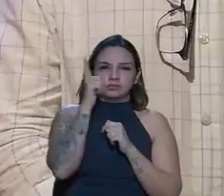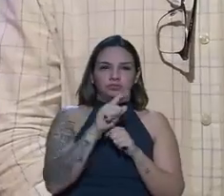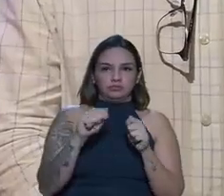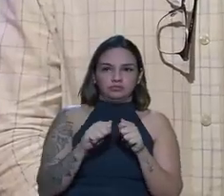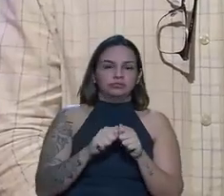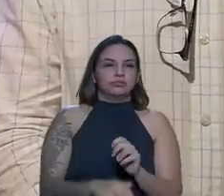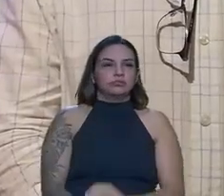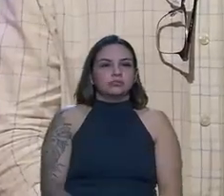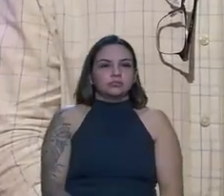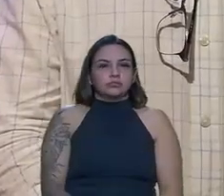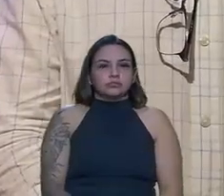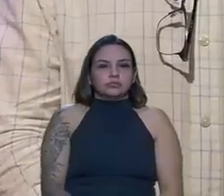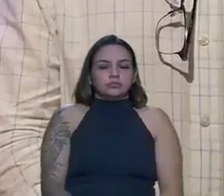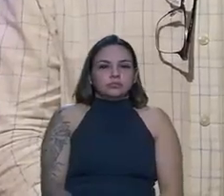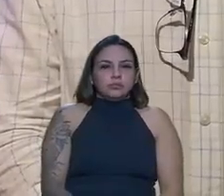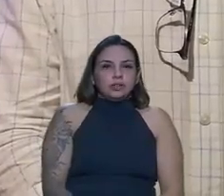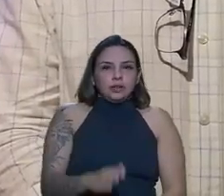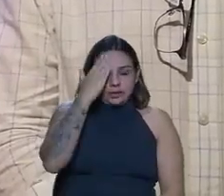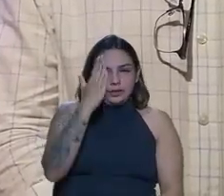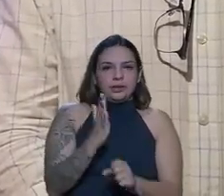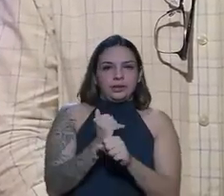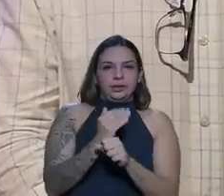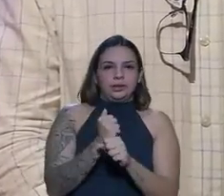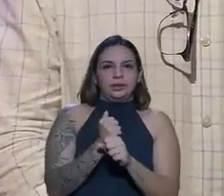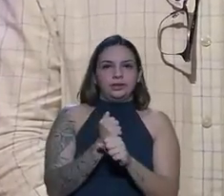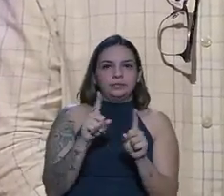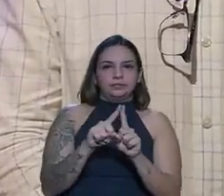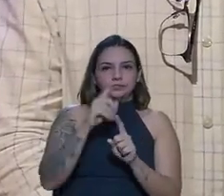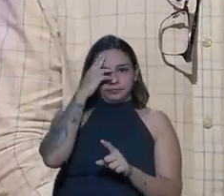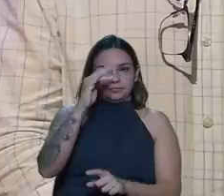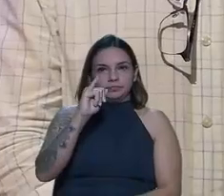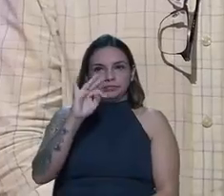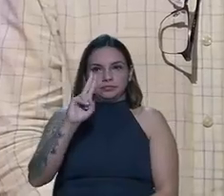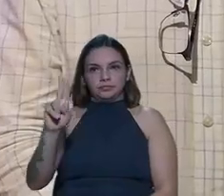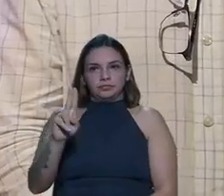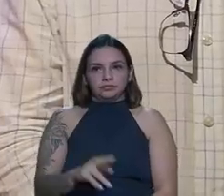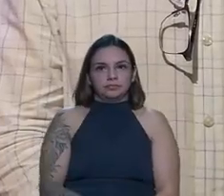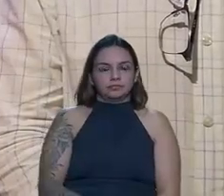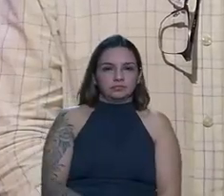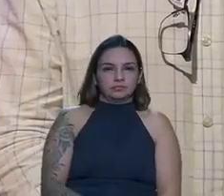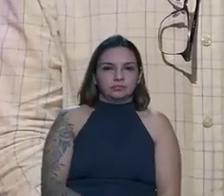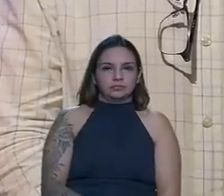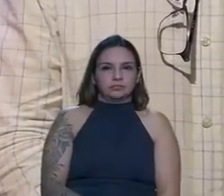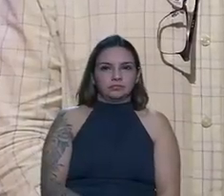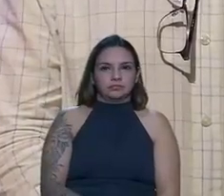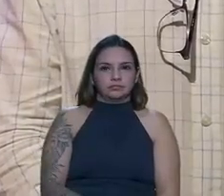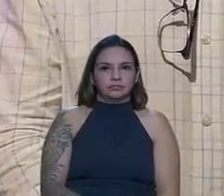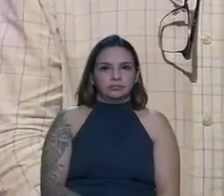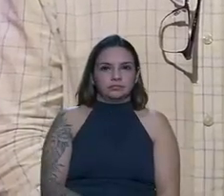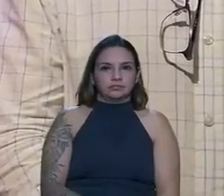consegue fazer isso. Agradeço também a Bem Brasil, agradeço ao Itaú também, que me acompanha a vida